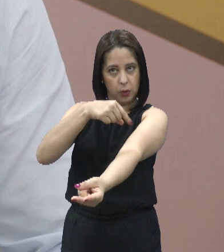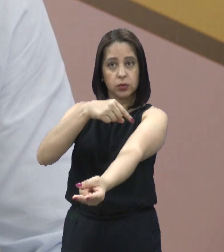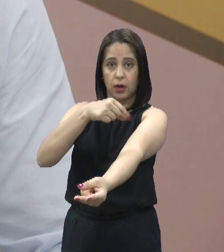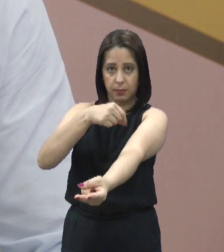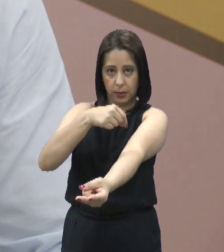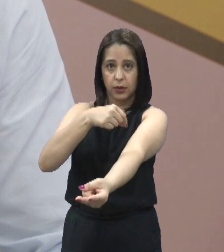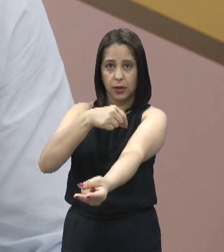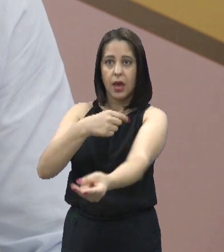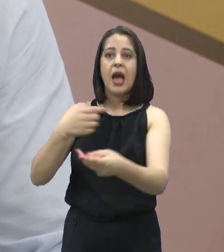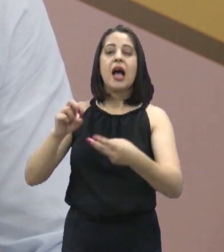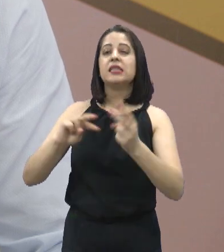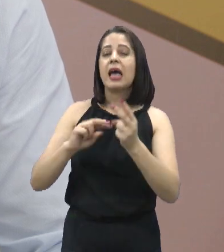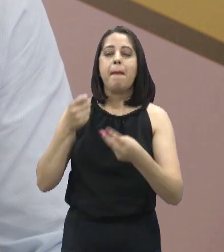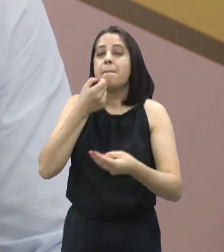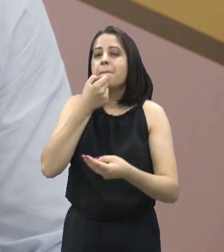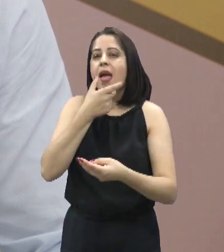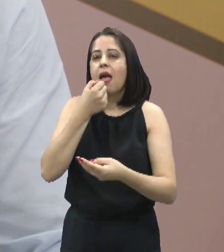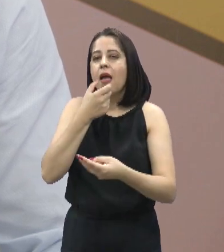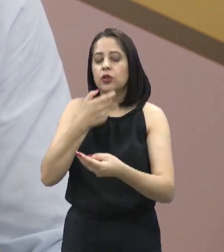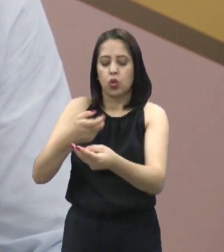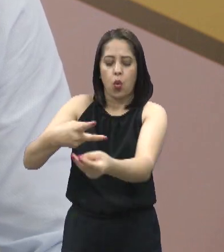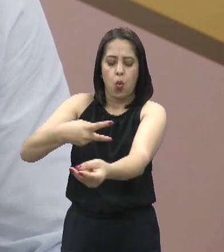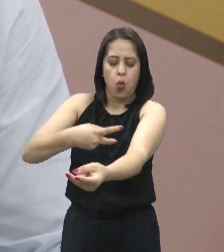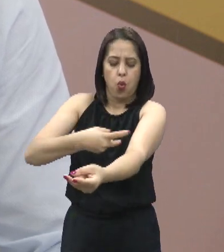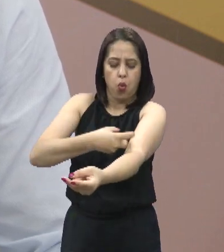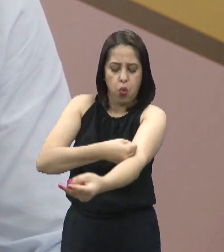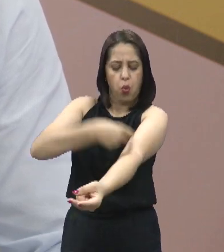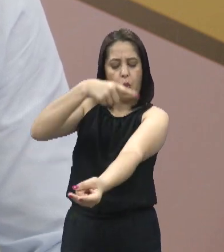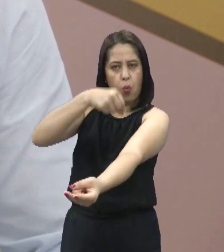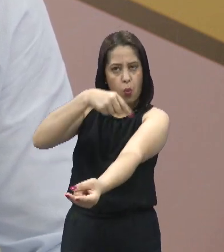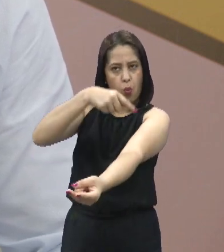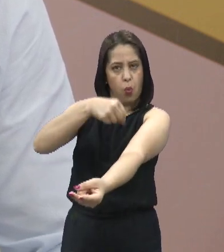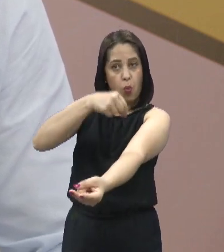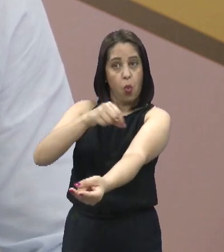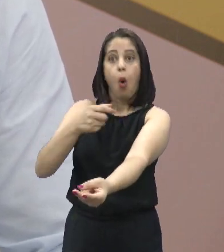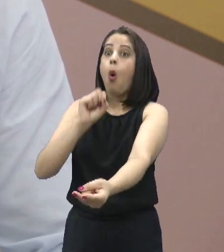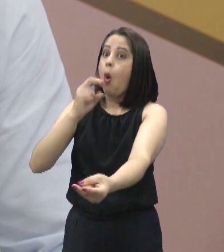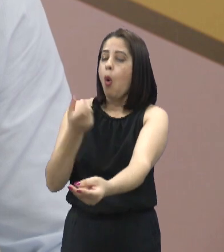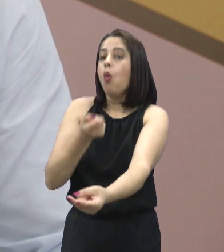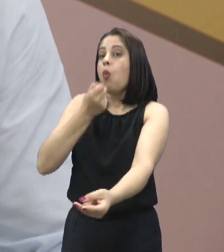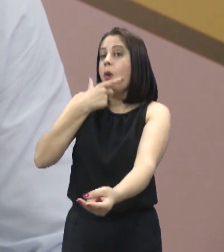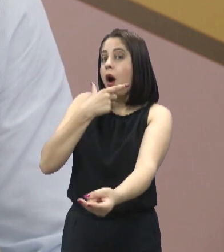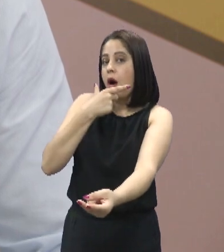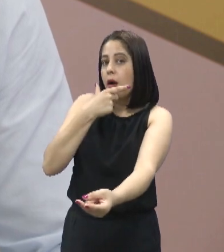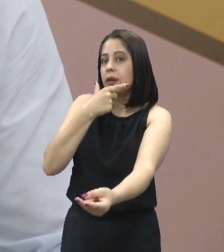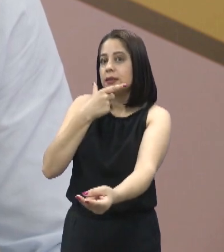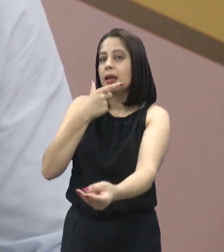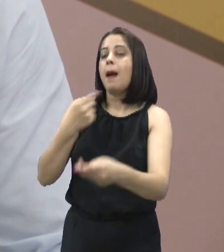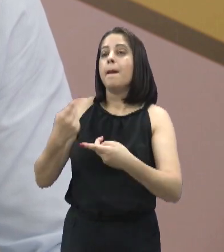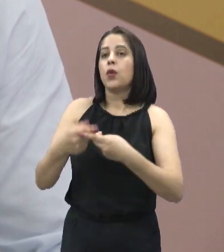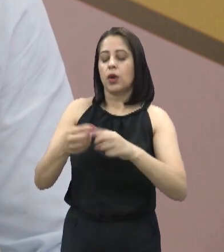são medicações injetáveis ou via oral, que são utilizados para combater